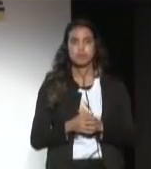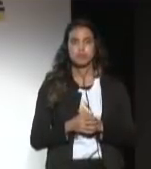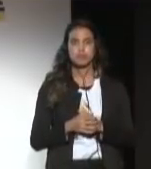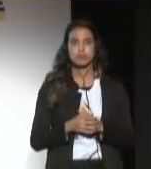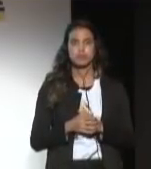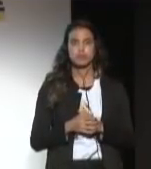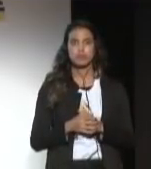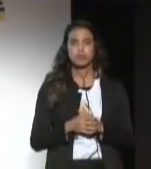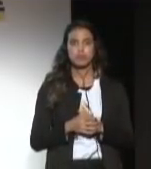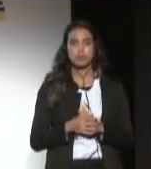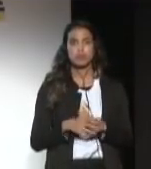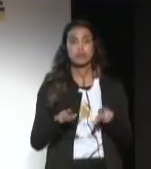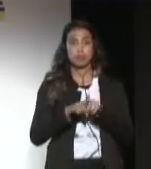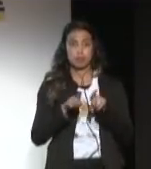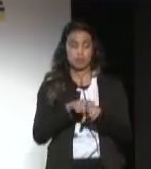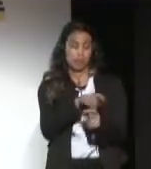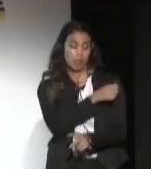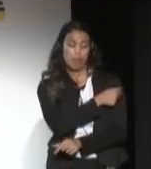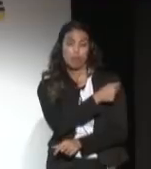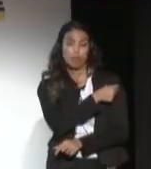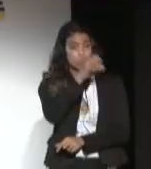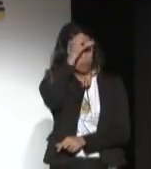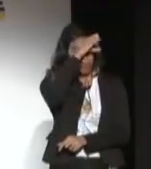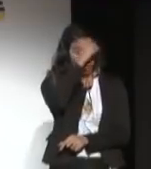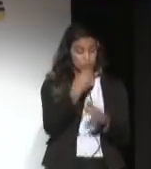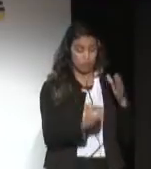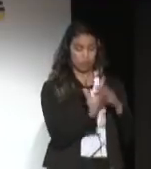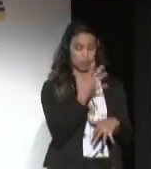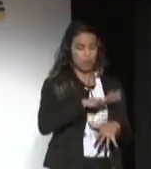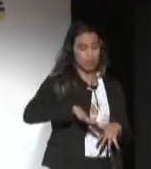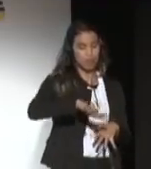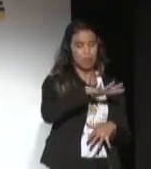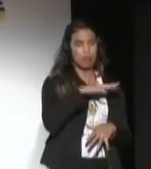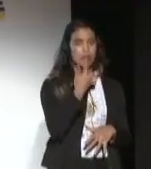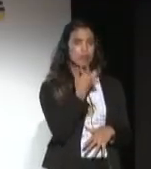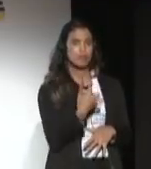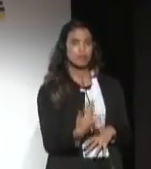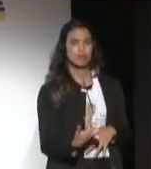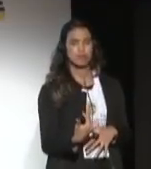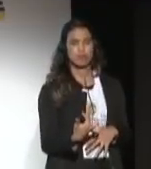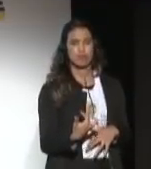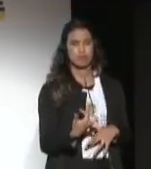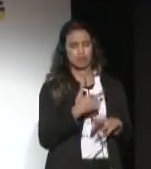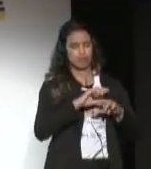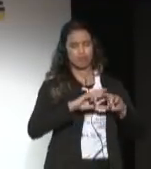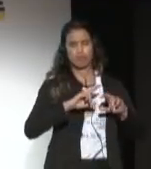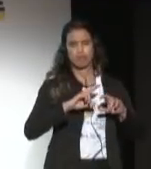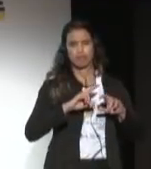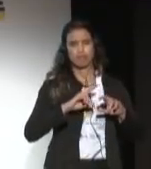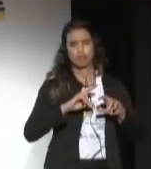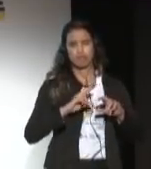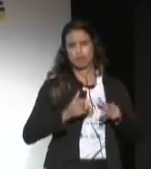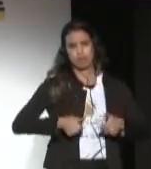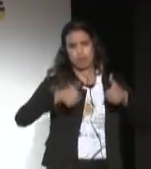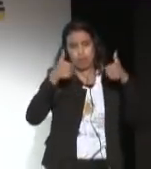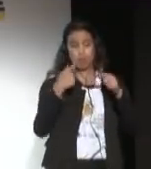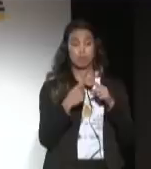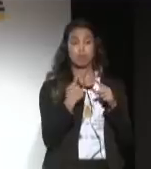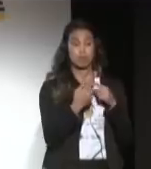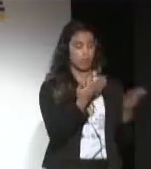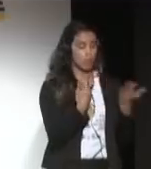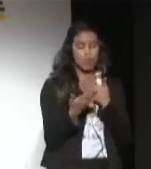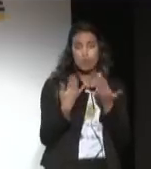aprendem a criar ambientes interativos e ricos em linguagem. Aliás, a importância da